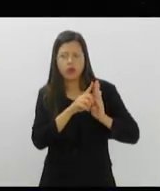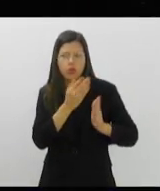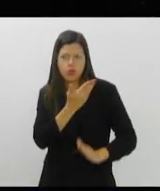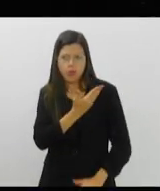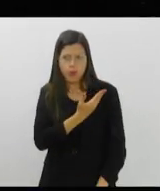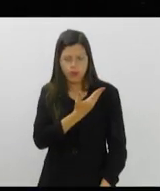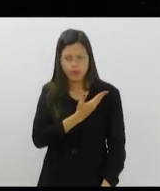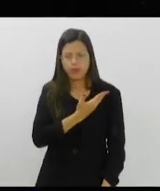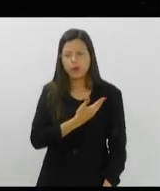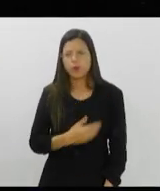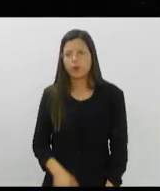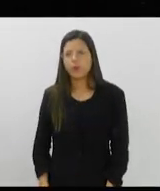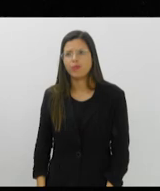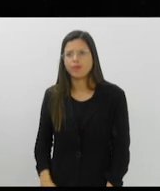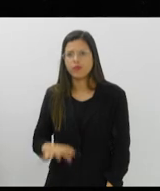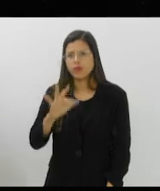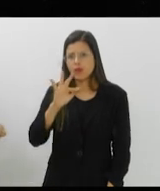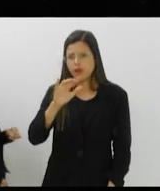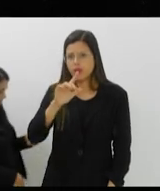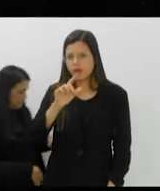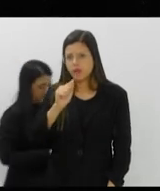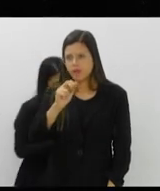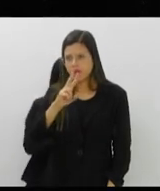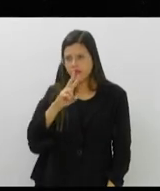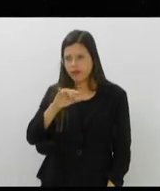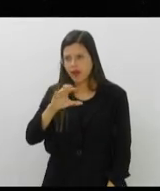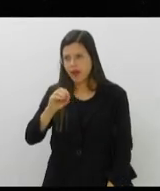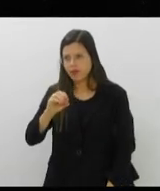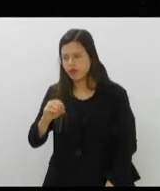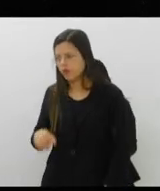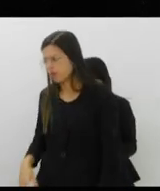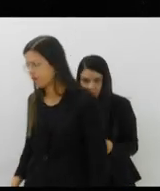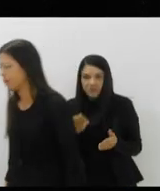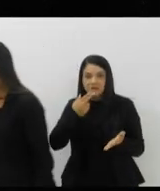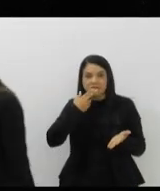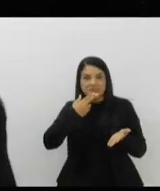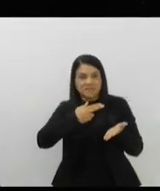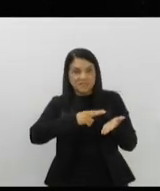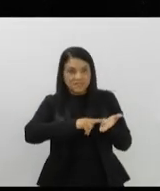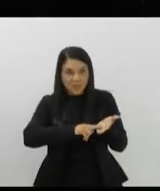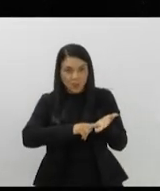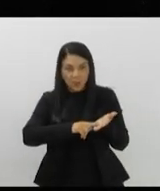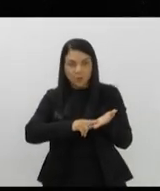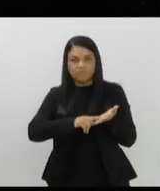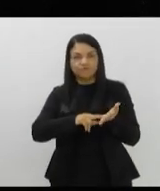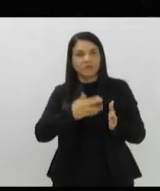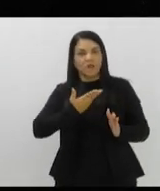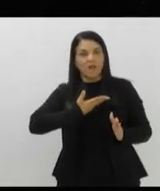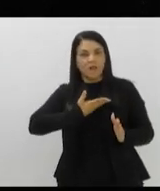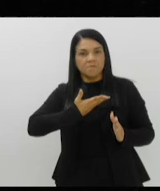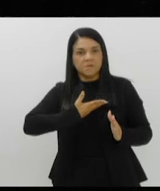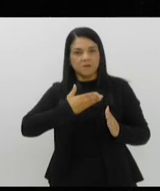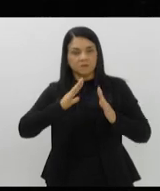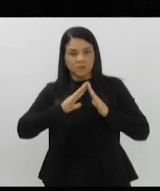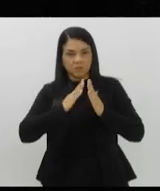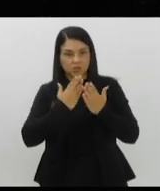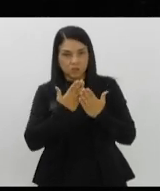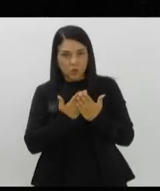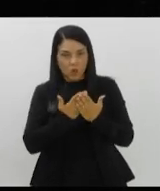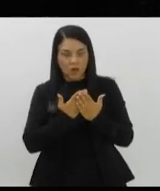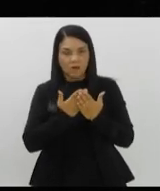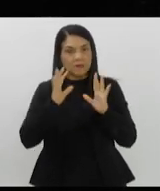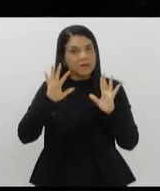companheiro Flávio Serafini, que cria o selo Escola Amiga do Clima. Eu acho relevante